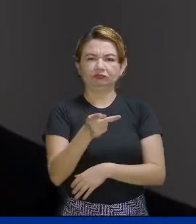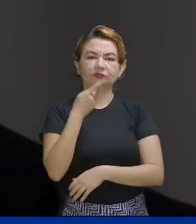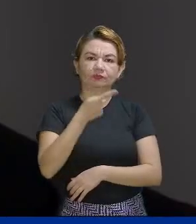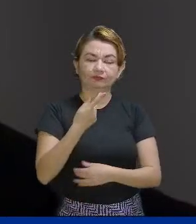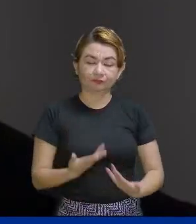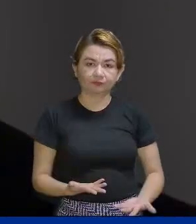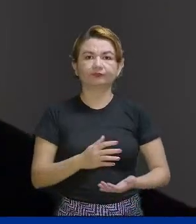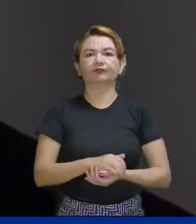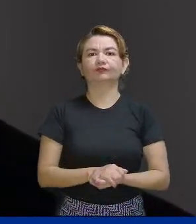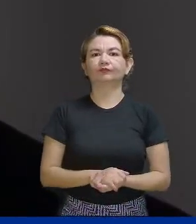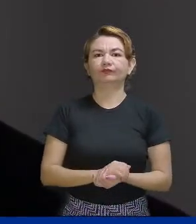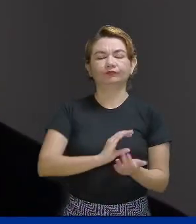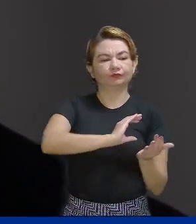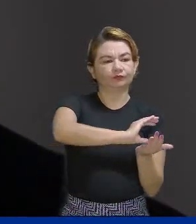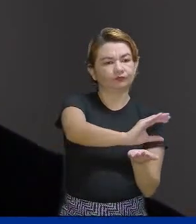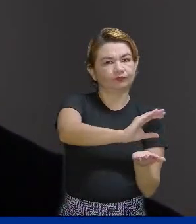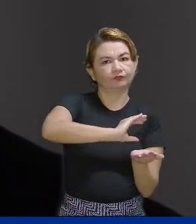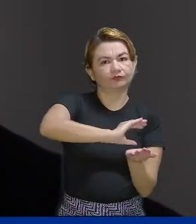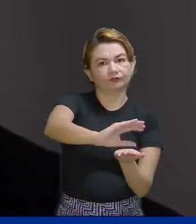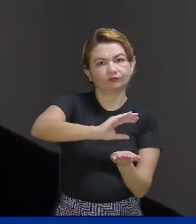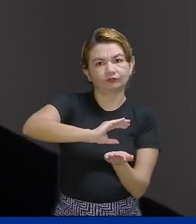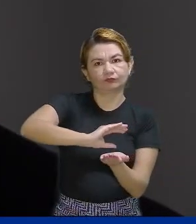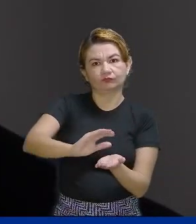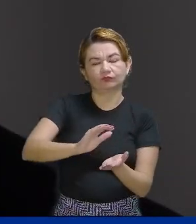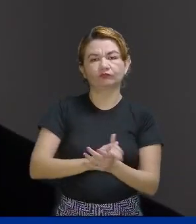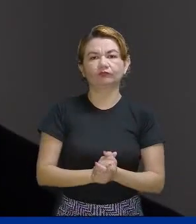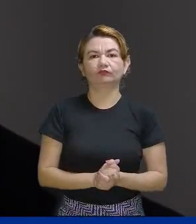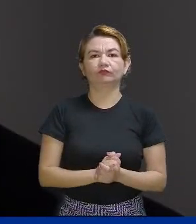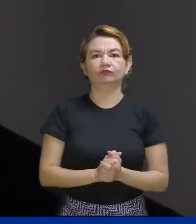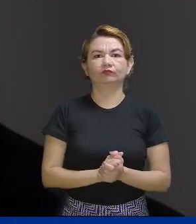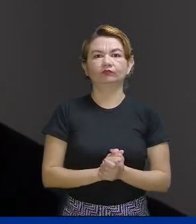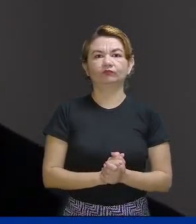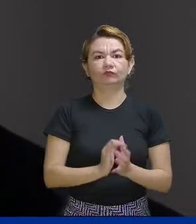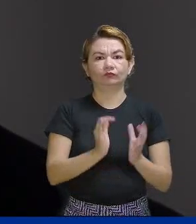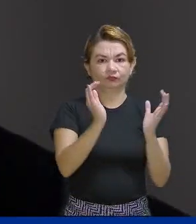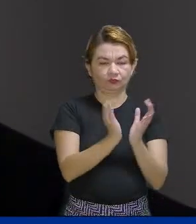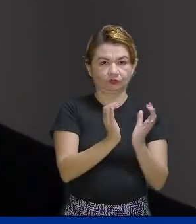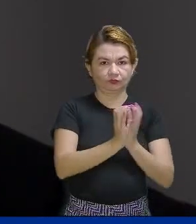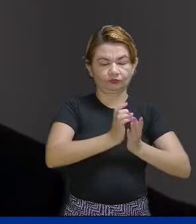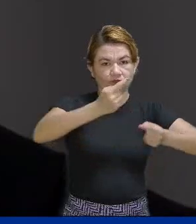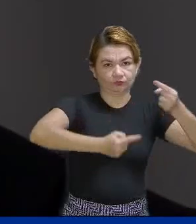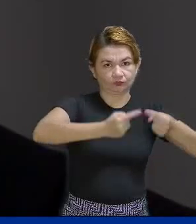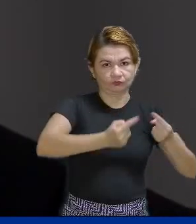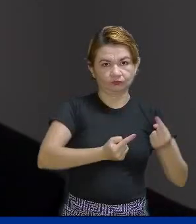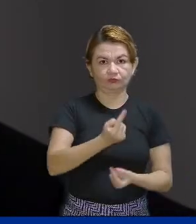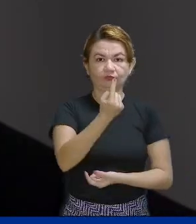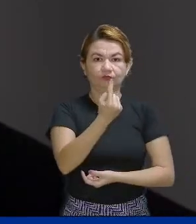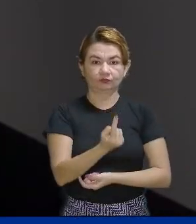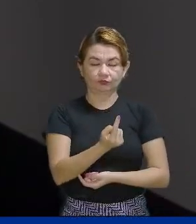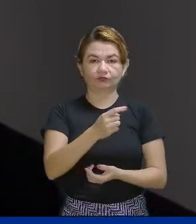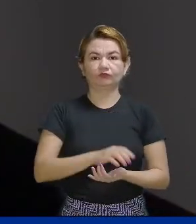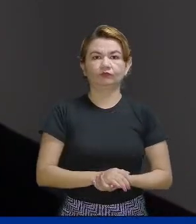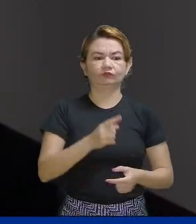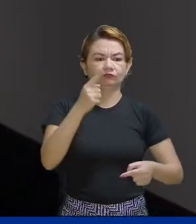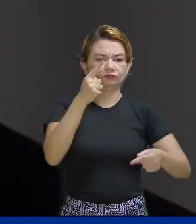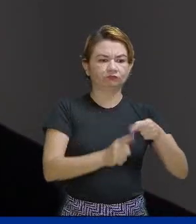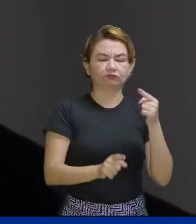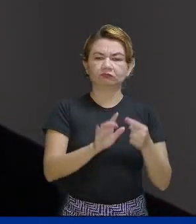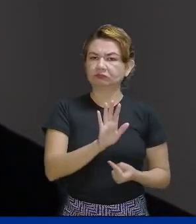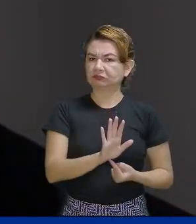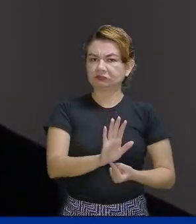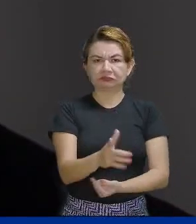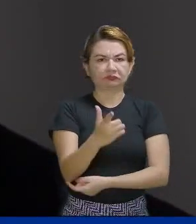que os repasses foram realizados dentro da mesma coligação majoritária, não havendo vedação expressa